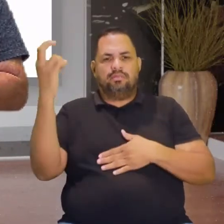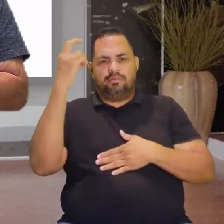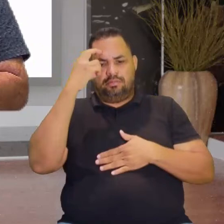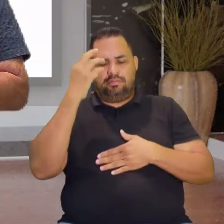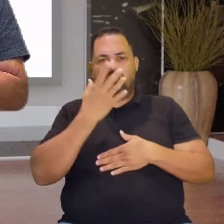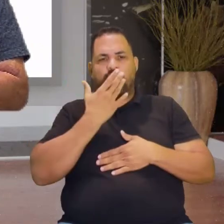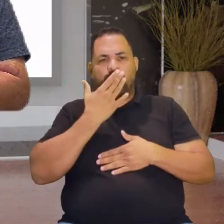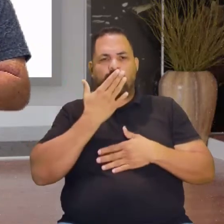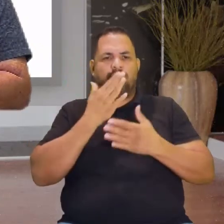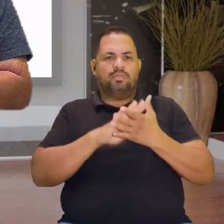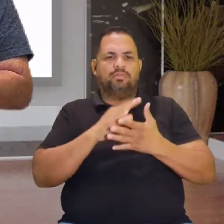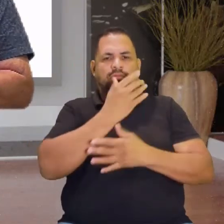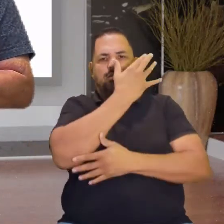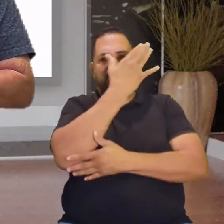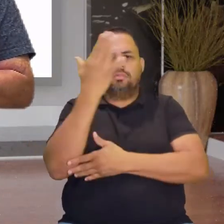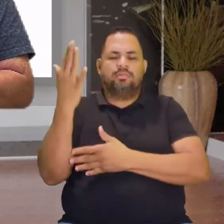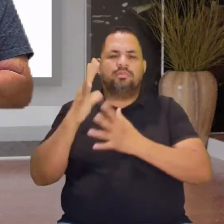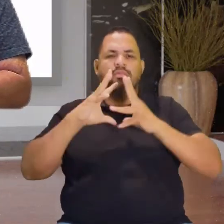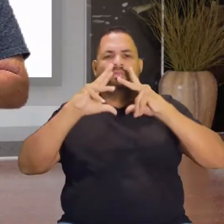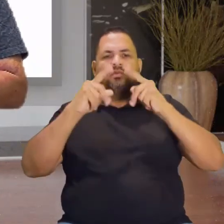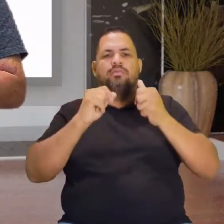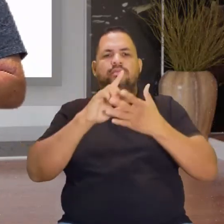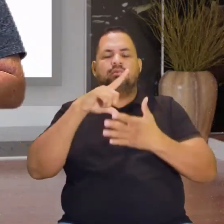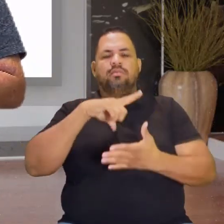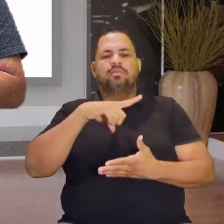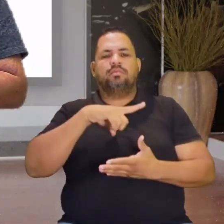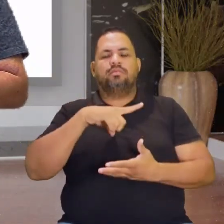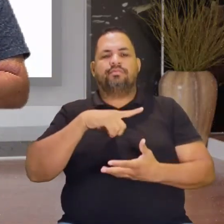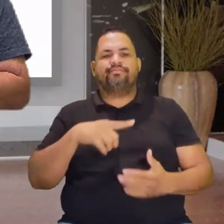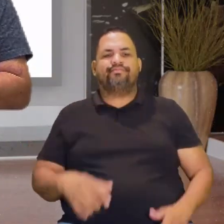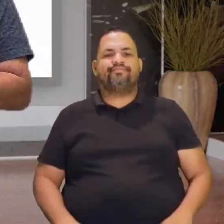de cores, de paisagem, tudo isso tem que ser